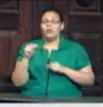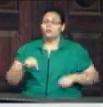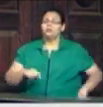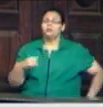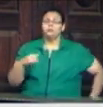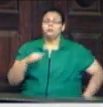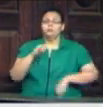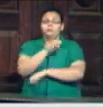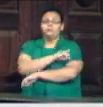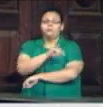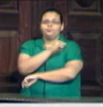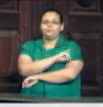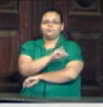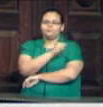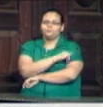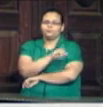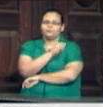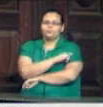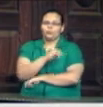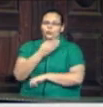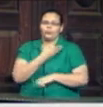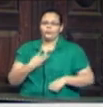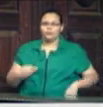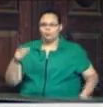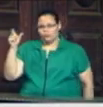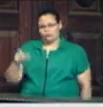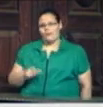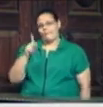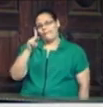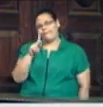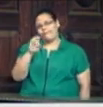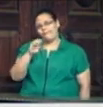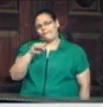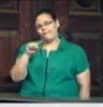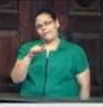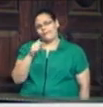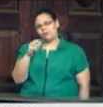Rio de Janeiro, o governador Pezão